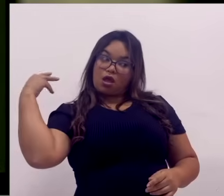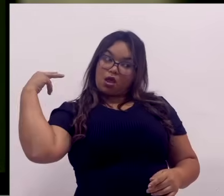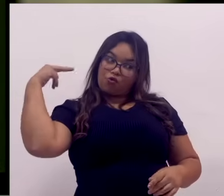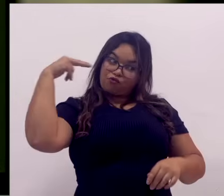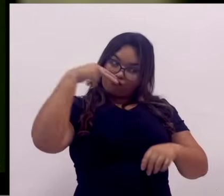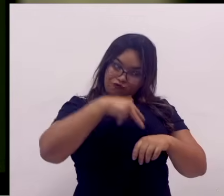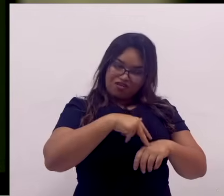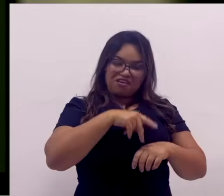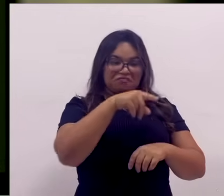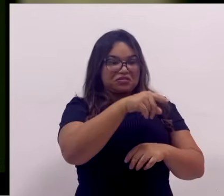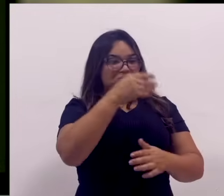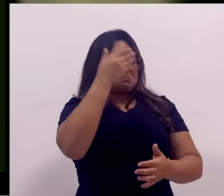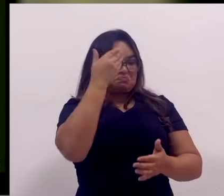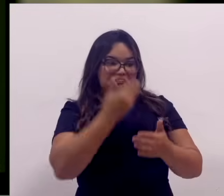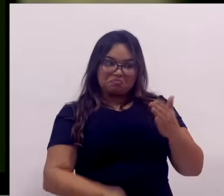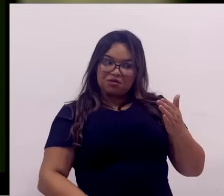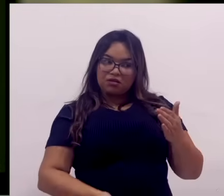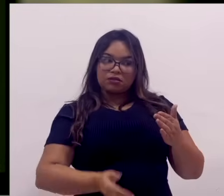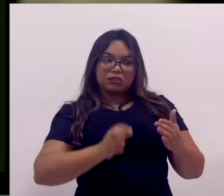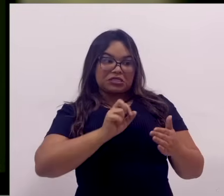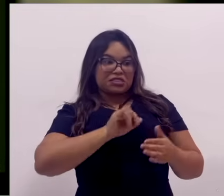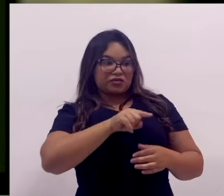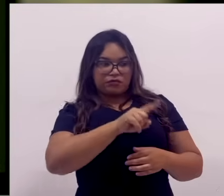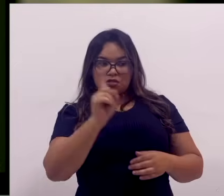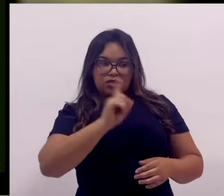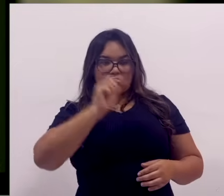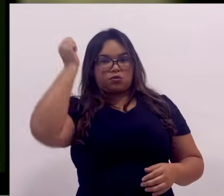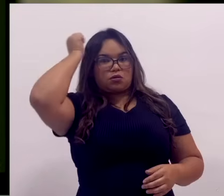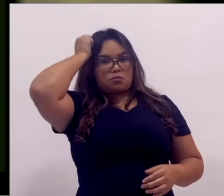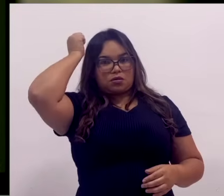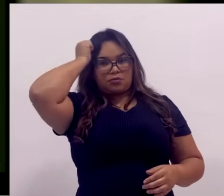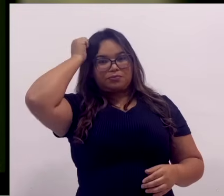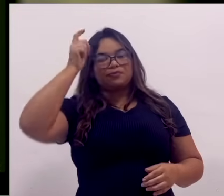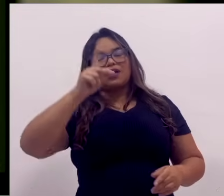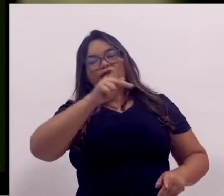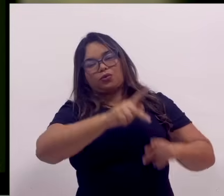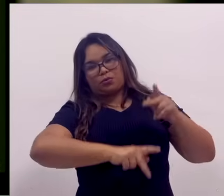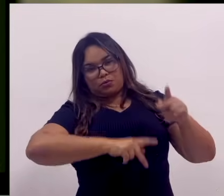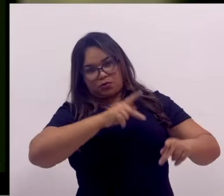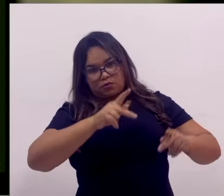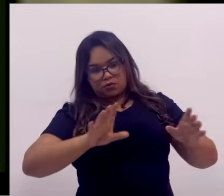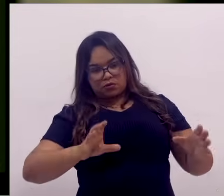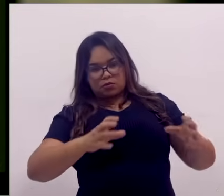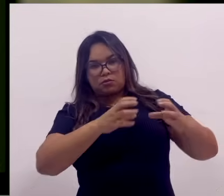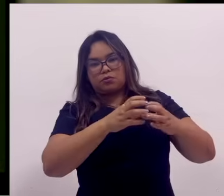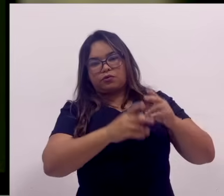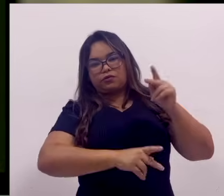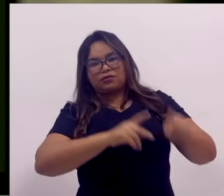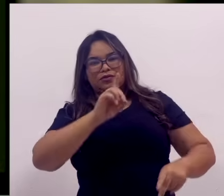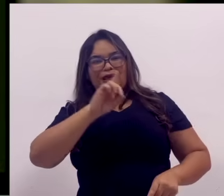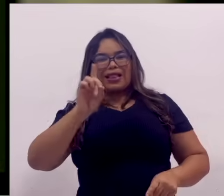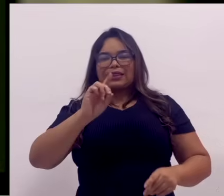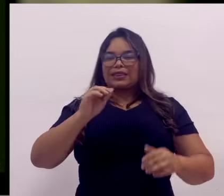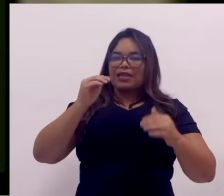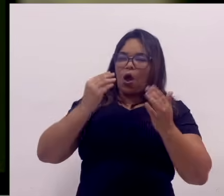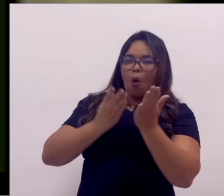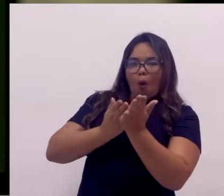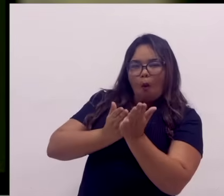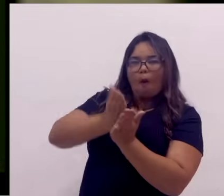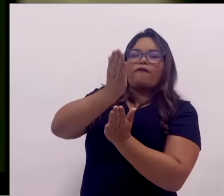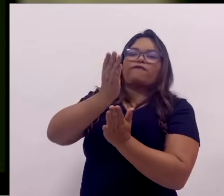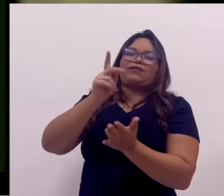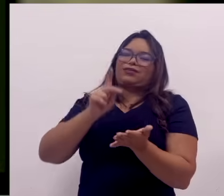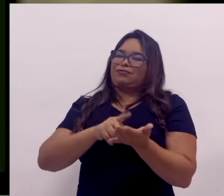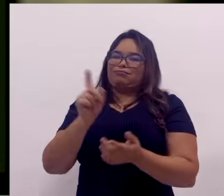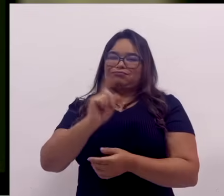teu castiçal, se não te arrependeres. De modo que houve um período de tempo em que a igreja não viveu de acordo com a verdade que